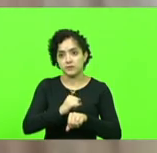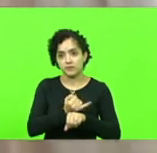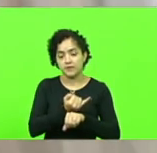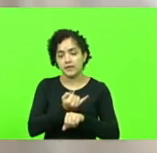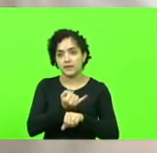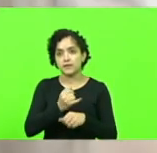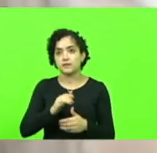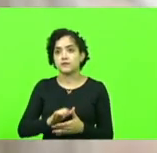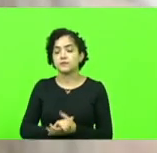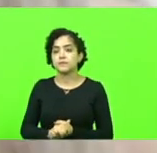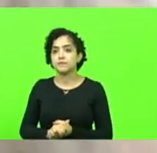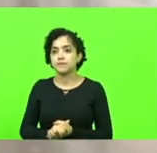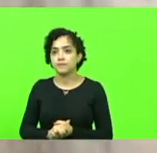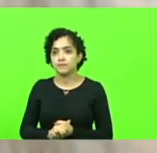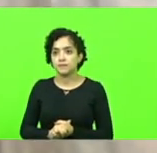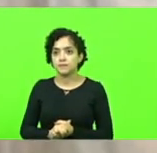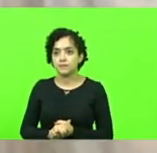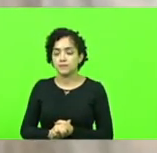faculdade